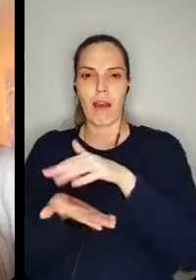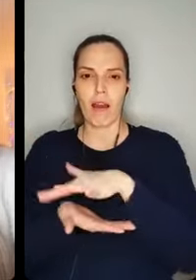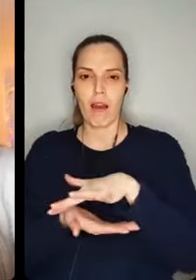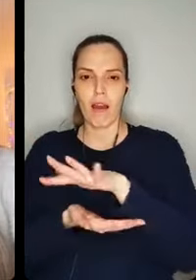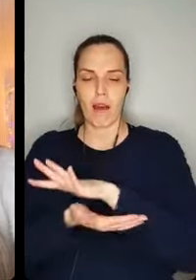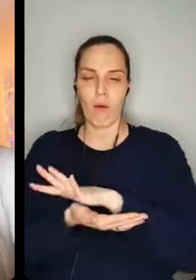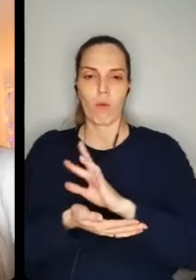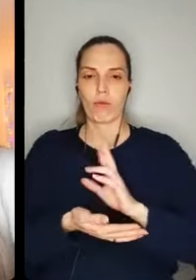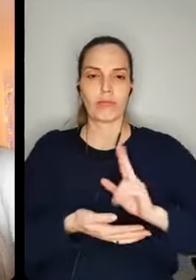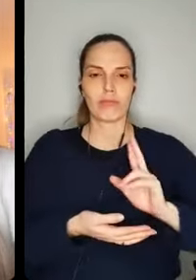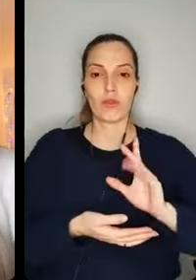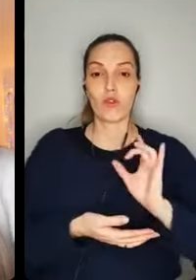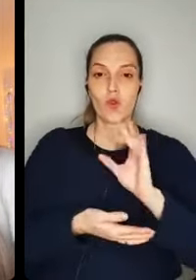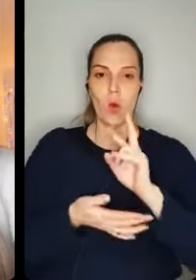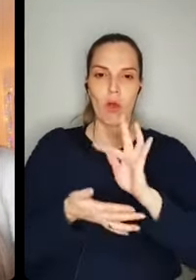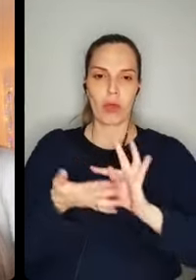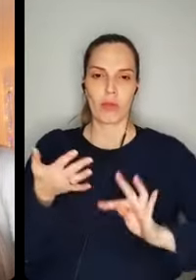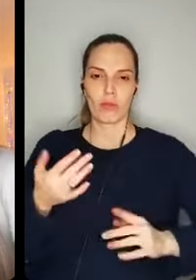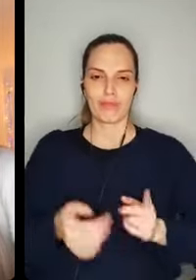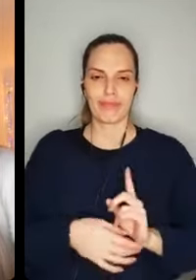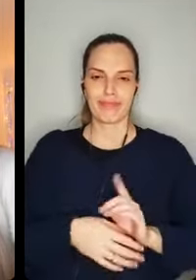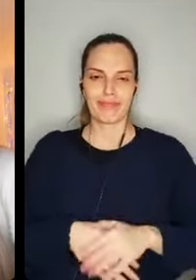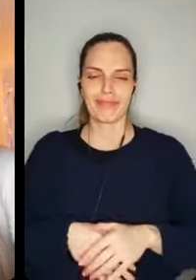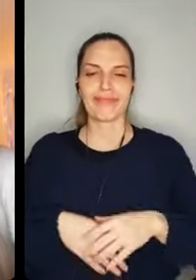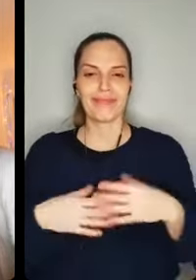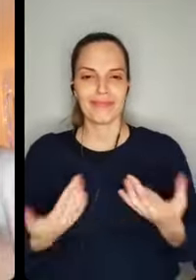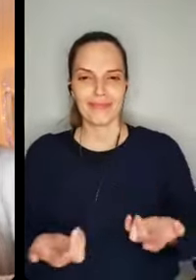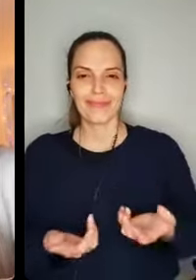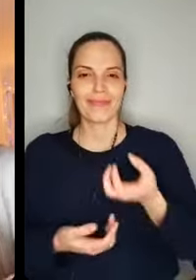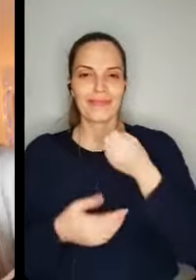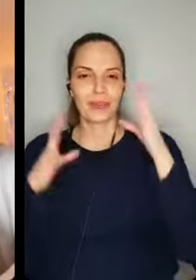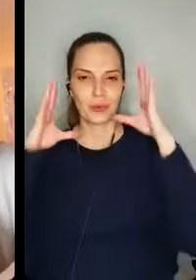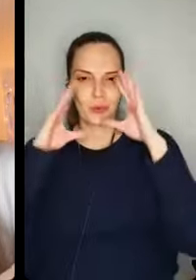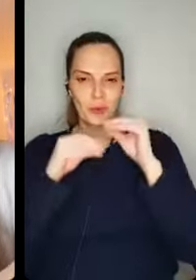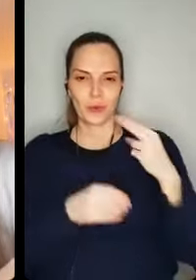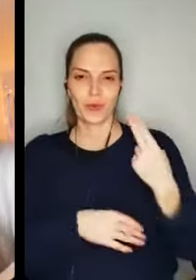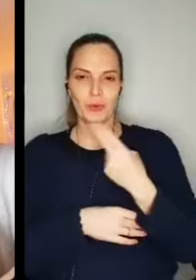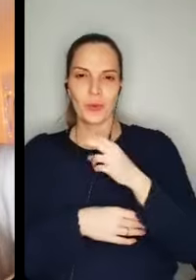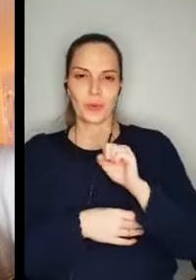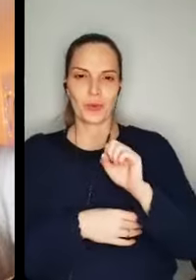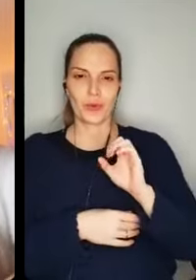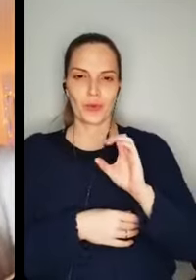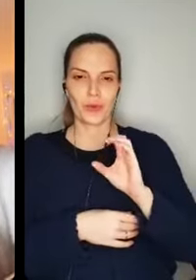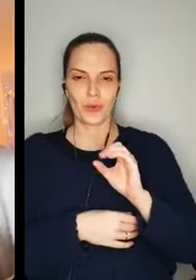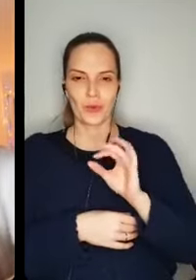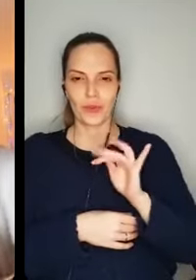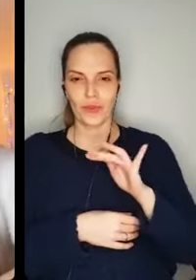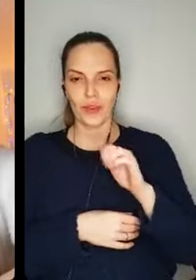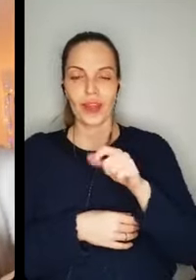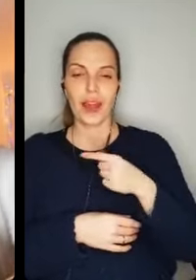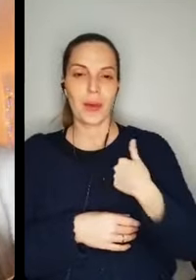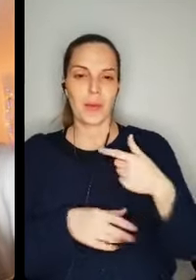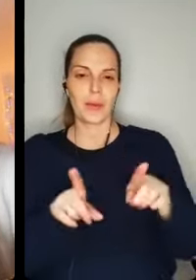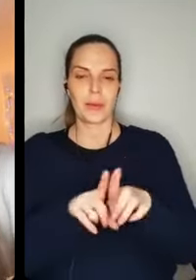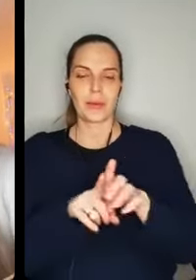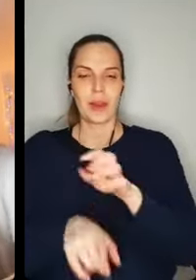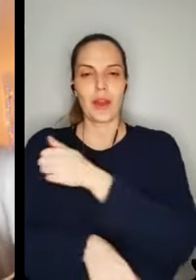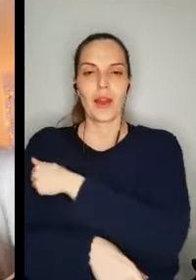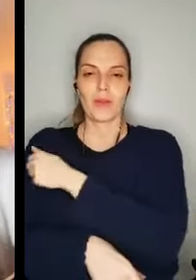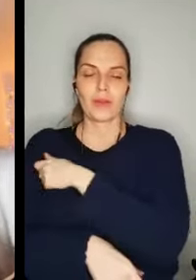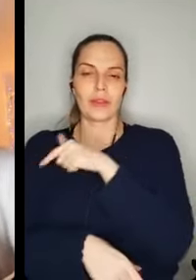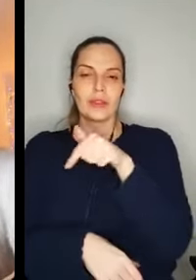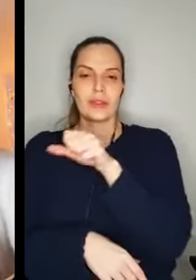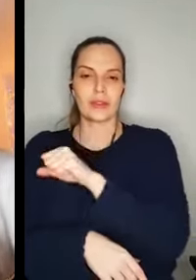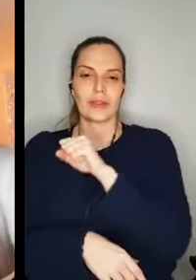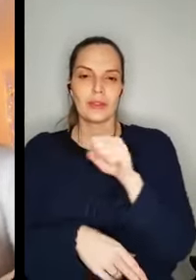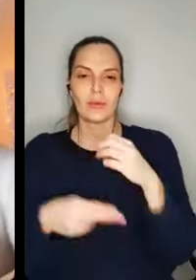Que legal. Então, boa noite, gente. Eu sou a Sofia. Eu também sou do sétimo semestre de